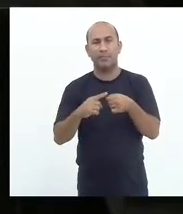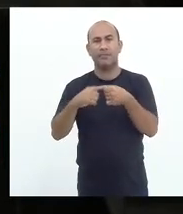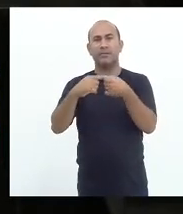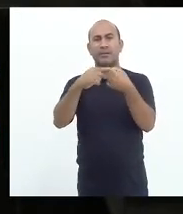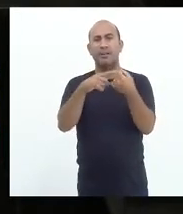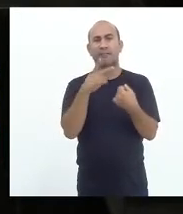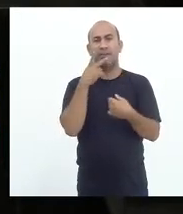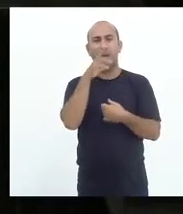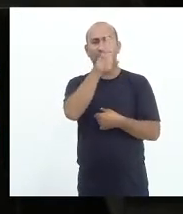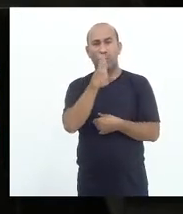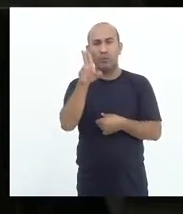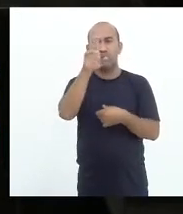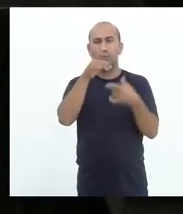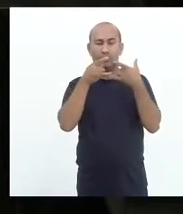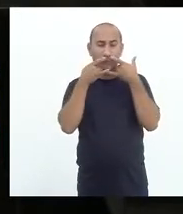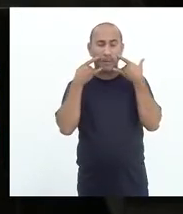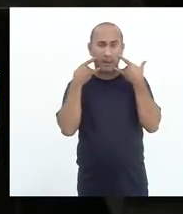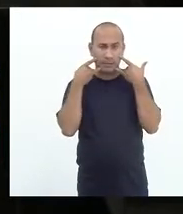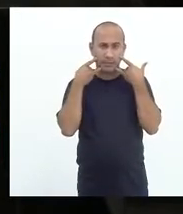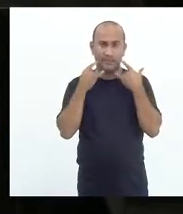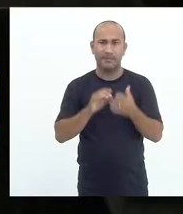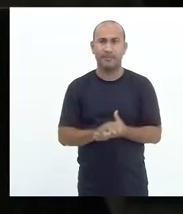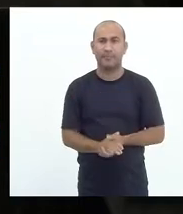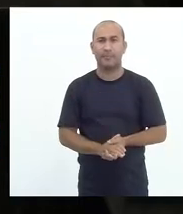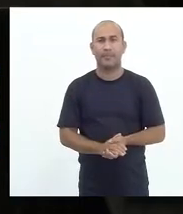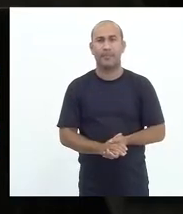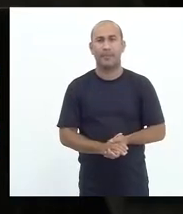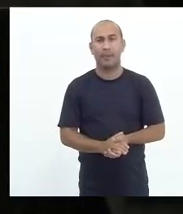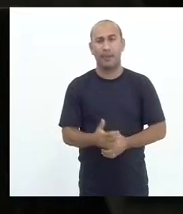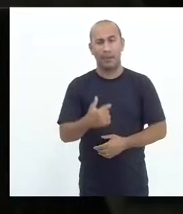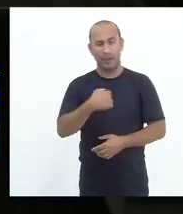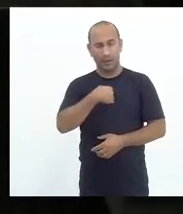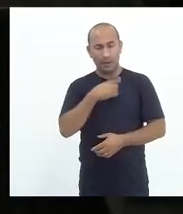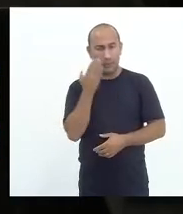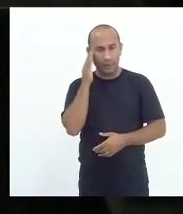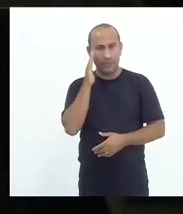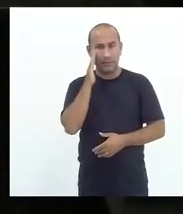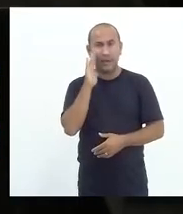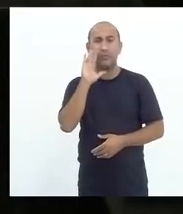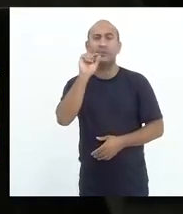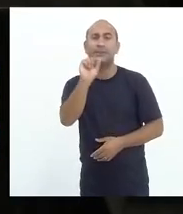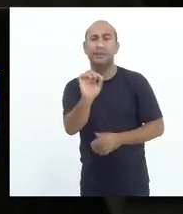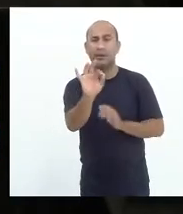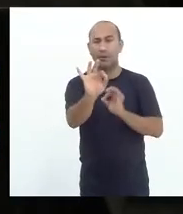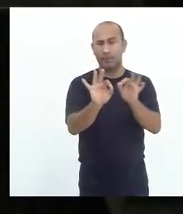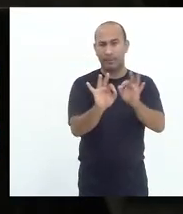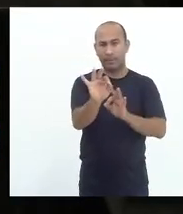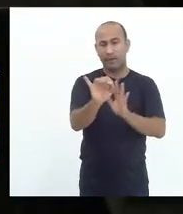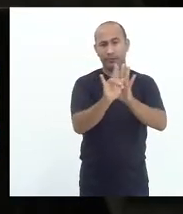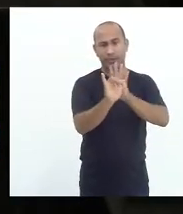ao uso de máscara. Eu entendo que esse projeto coloca duas questões de